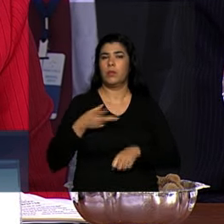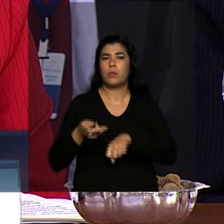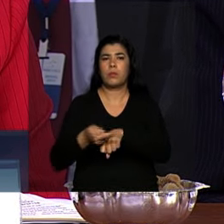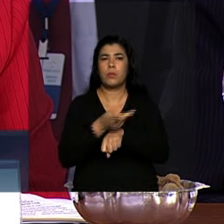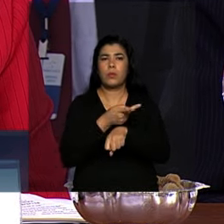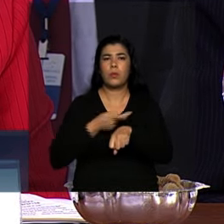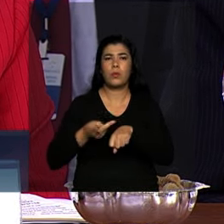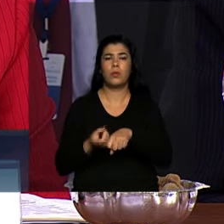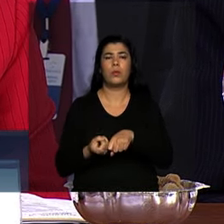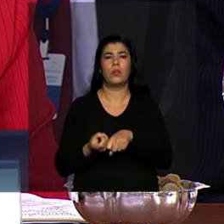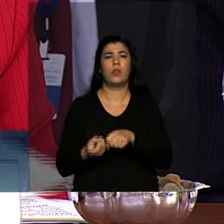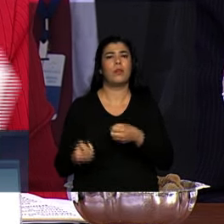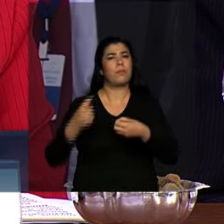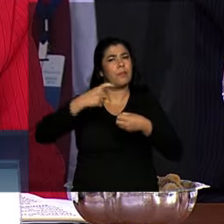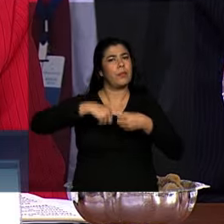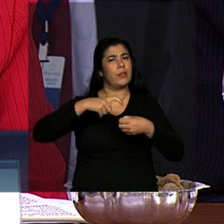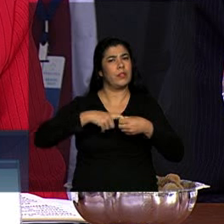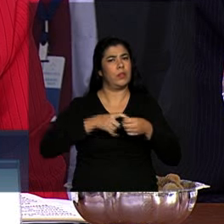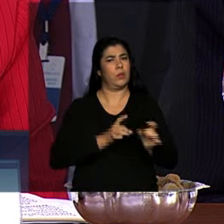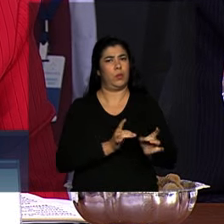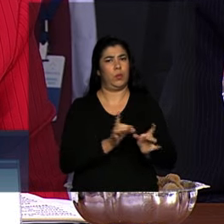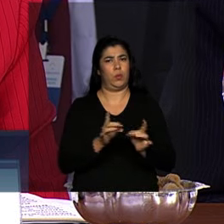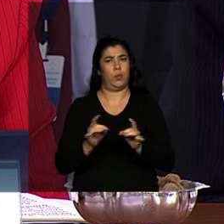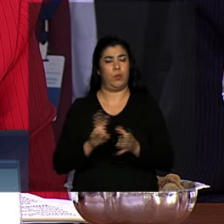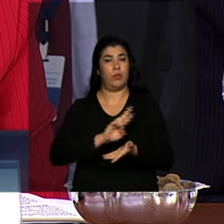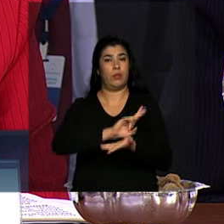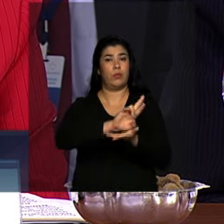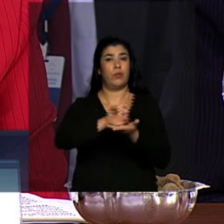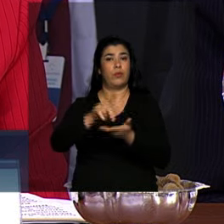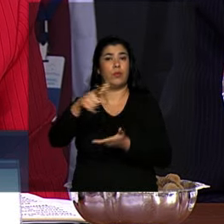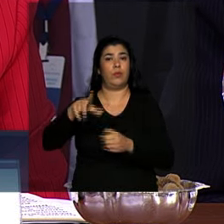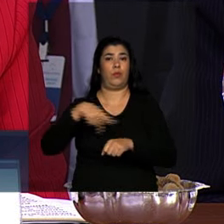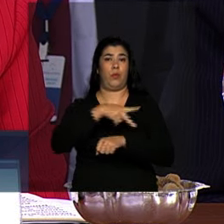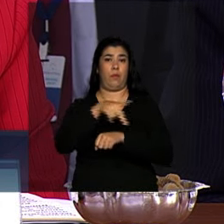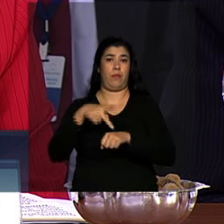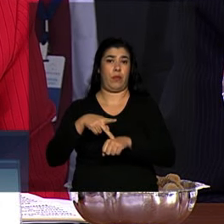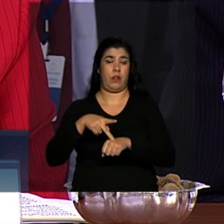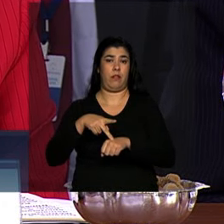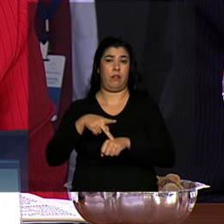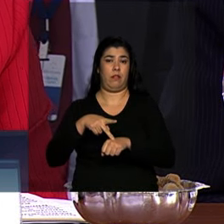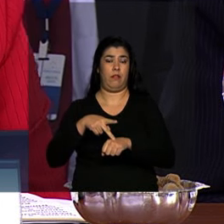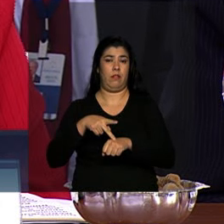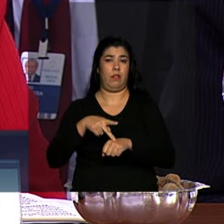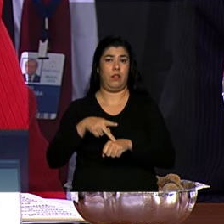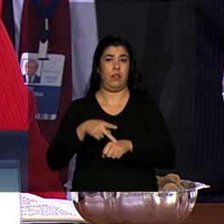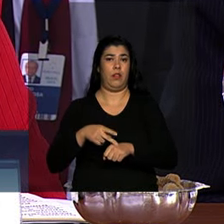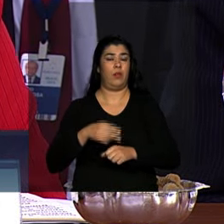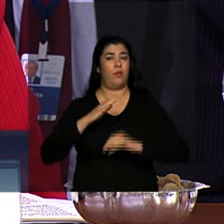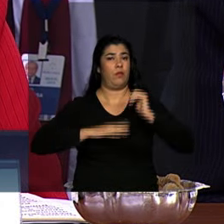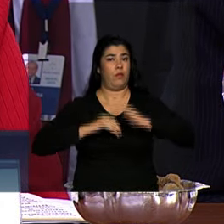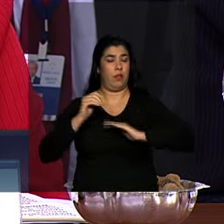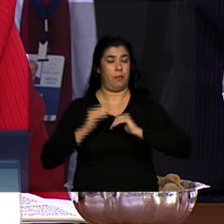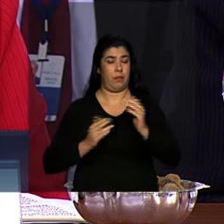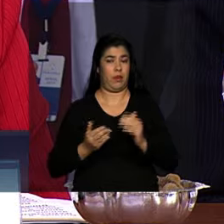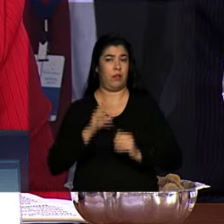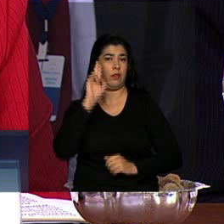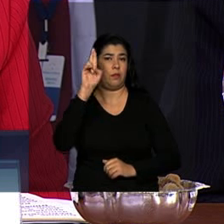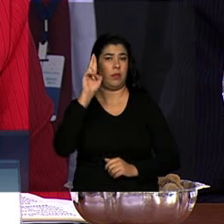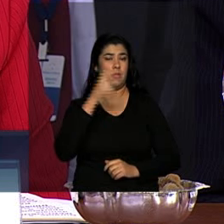buscar acordos comerciais fora da região. Durante a presidência brasileira do